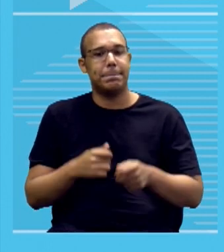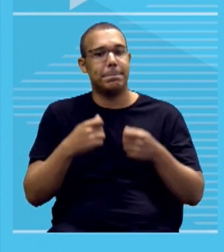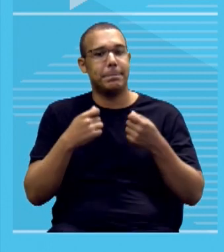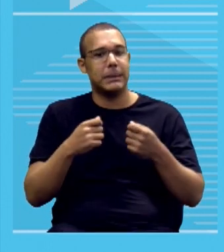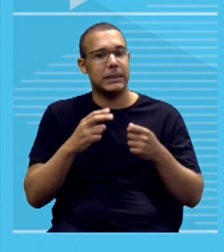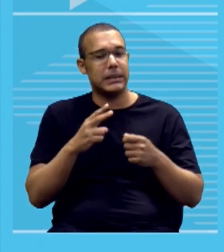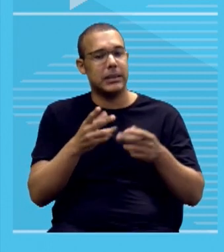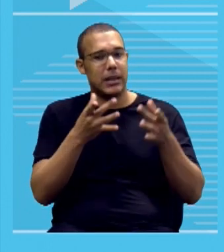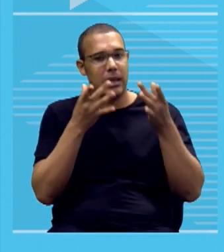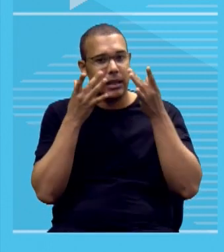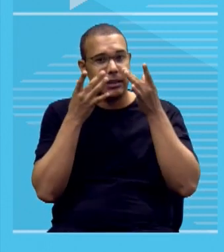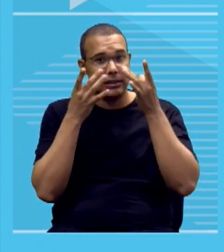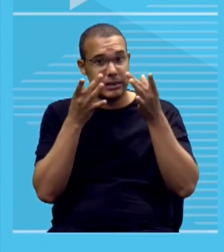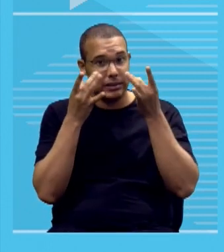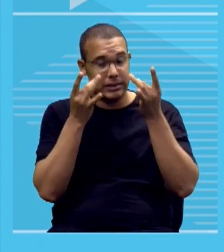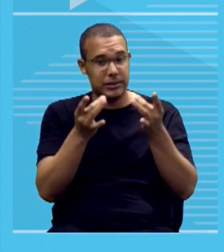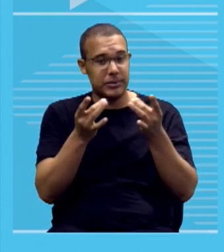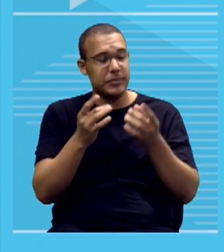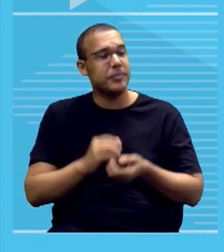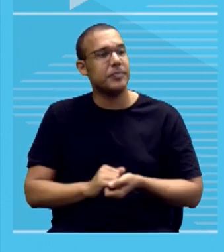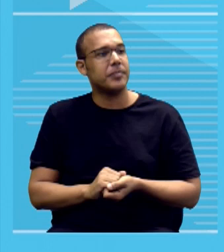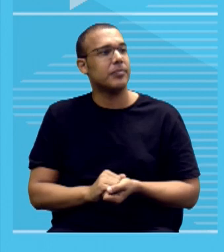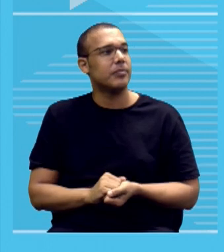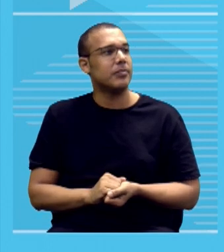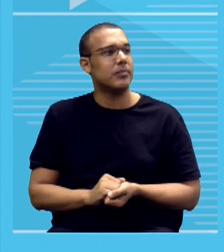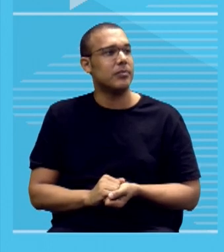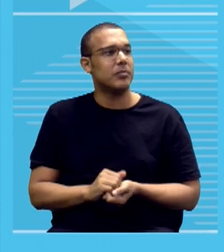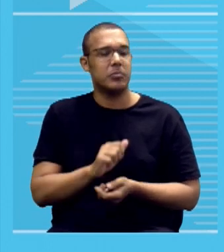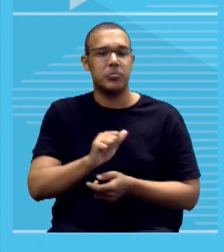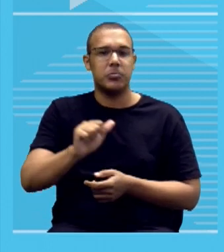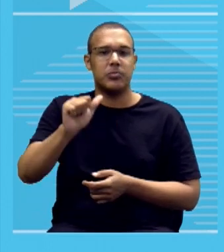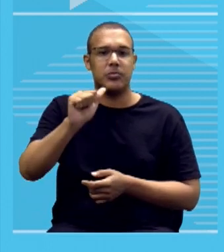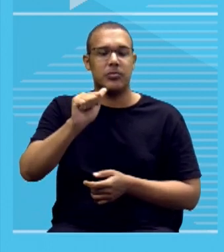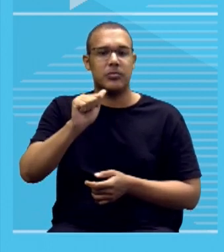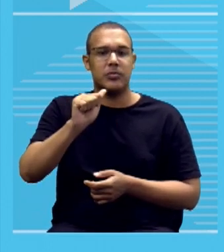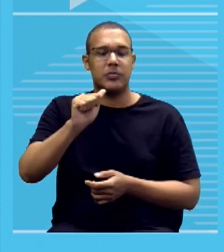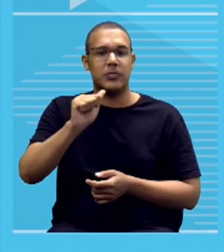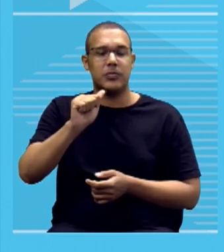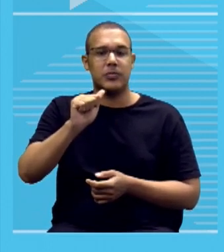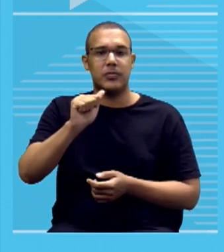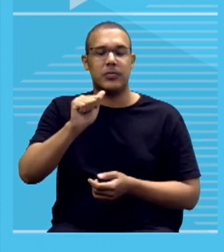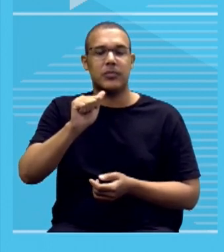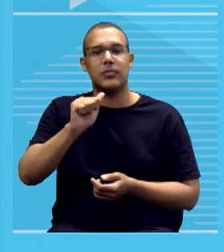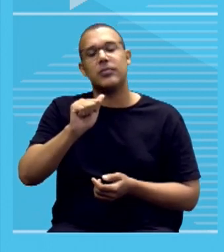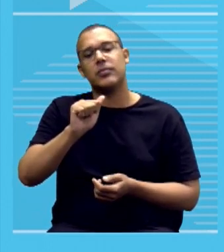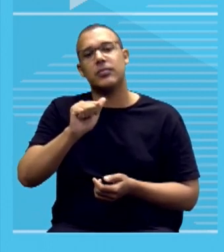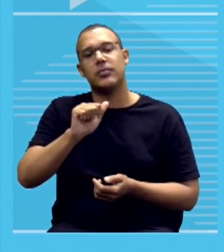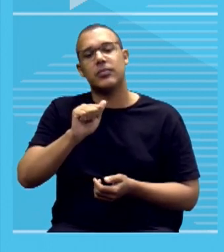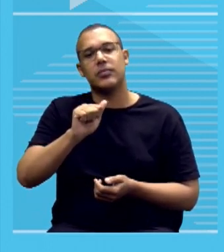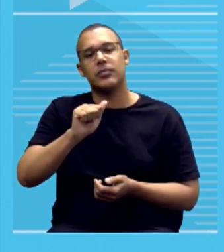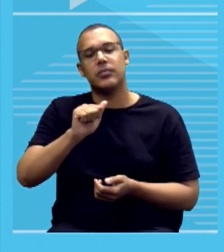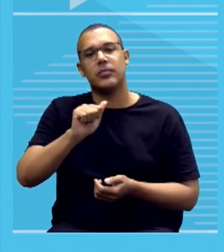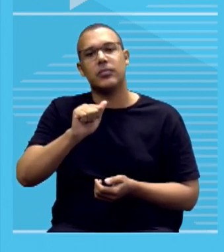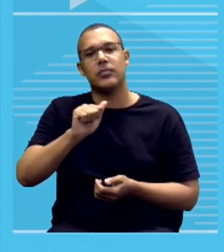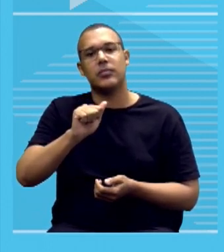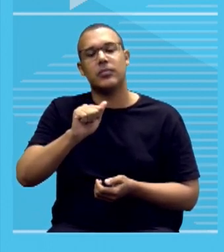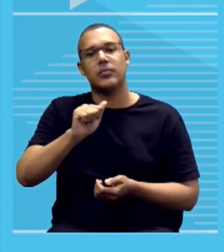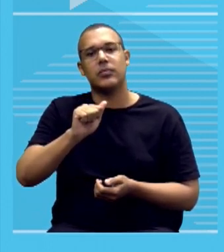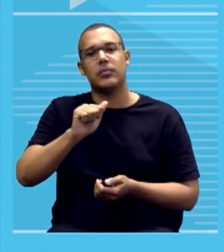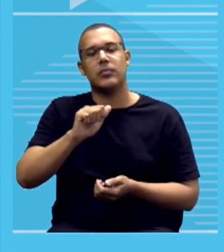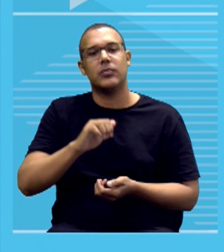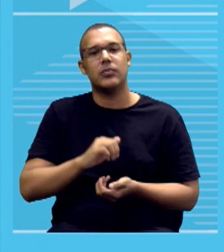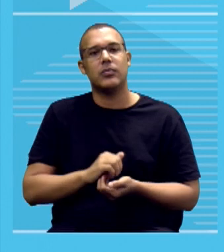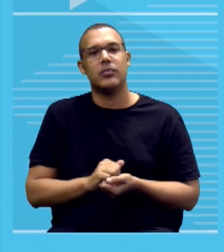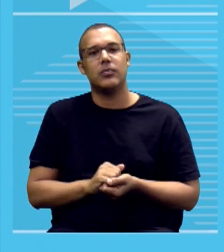que ele quer a correta ou incorreta. Letra A. Receptores são equipamentos que transformam energia elétrica em outra modalidade de energia que não seja